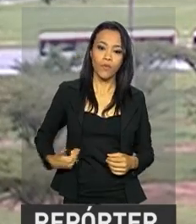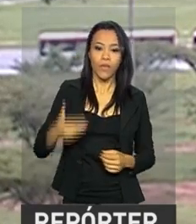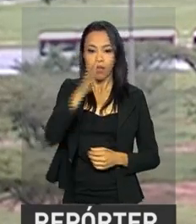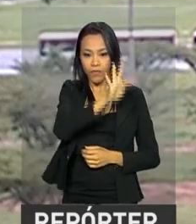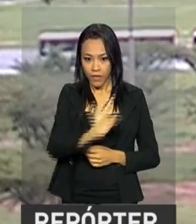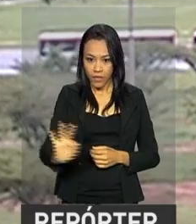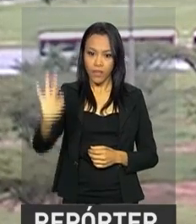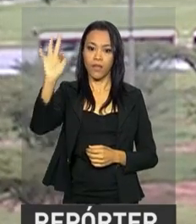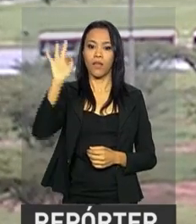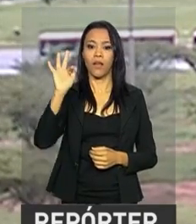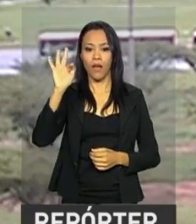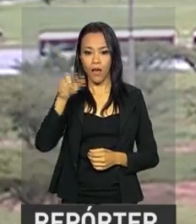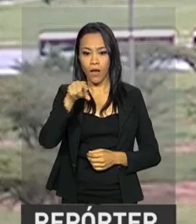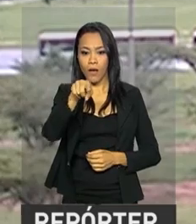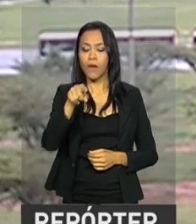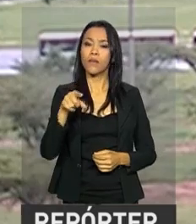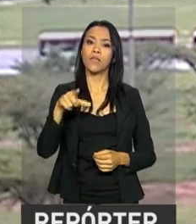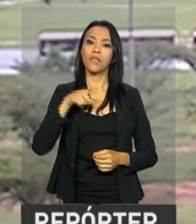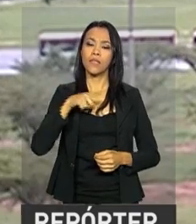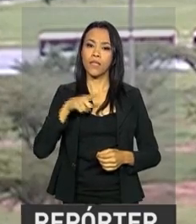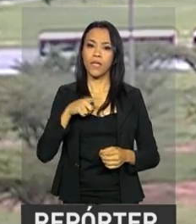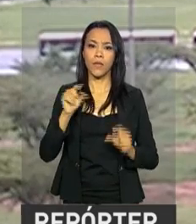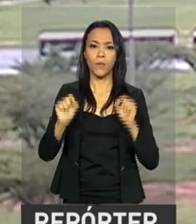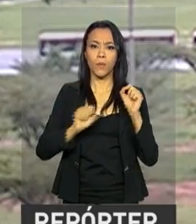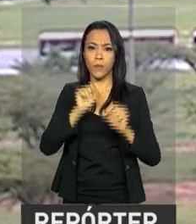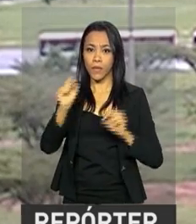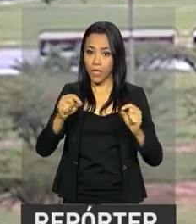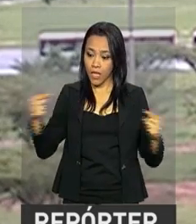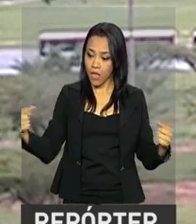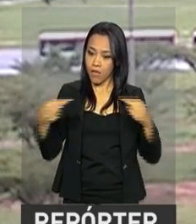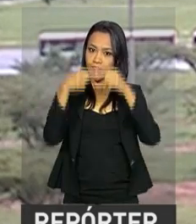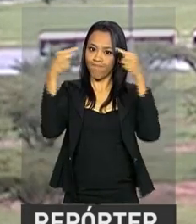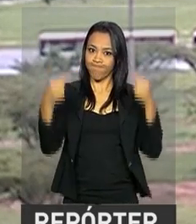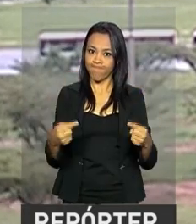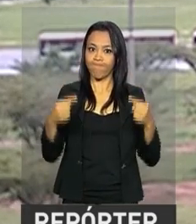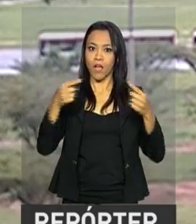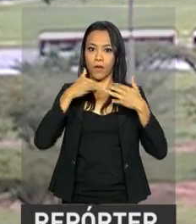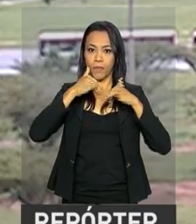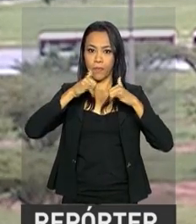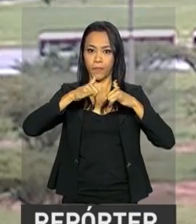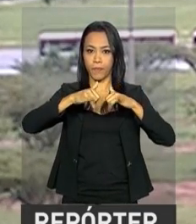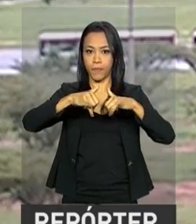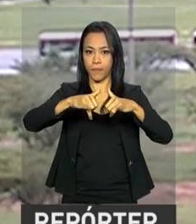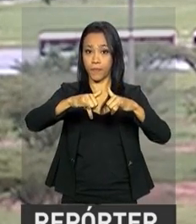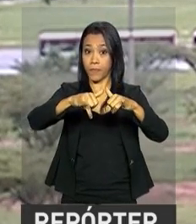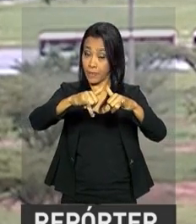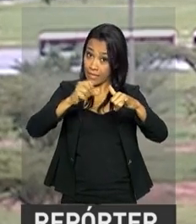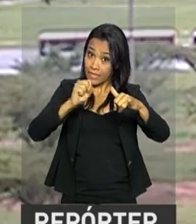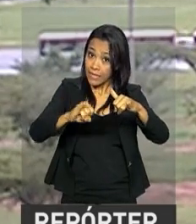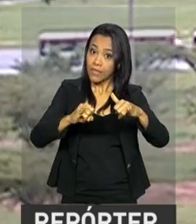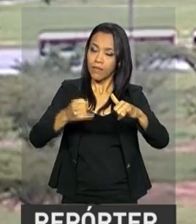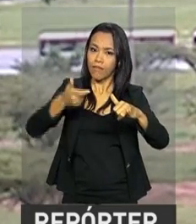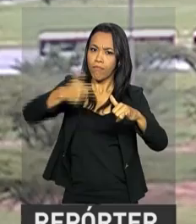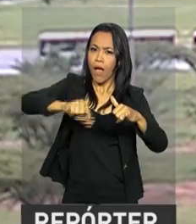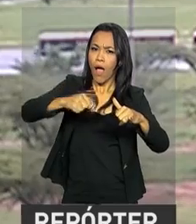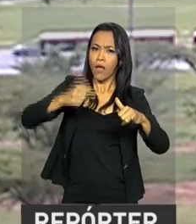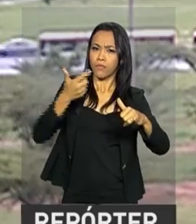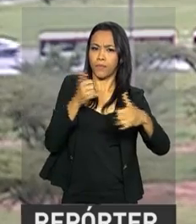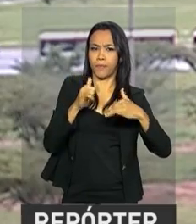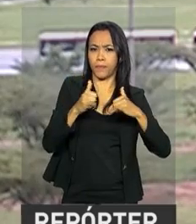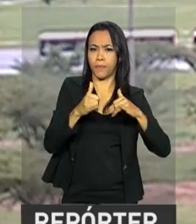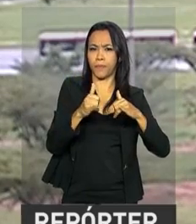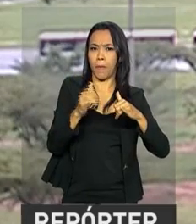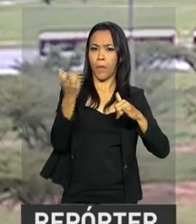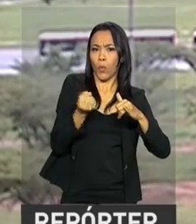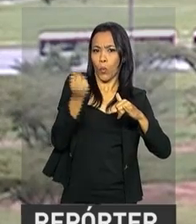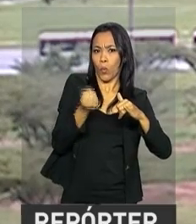prédio do governo federal que está interligada ao sistema de energia elétrica isso quer dizer que se ela produzir mais energia do que